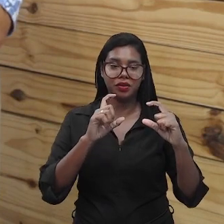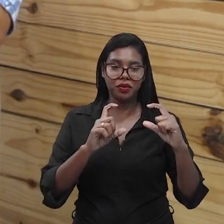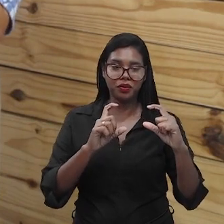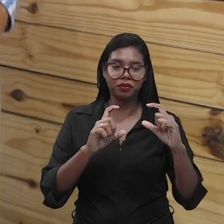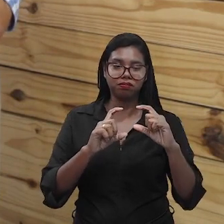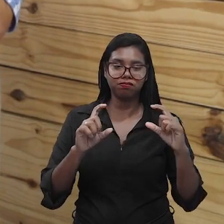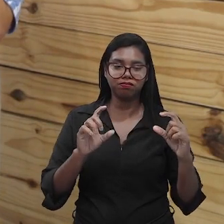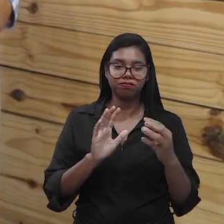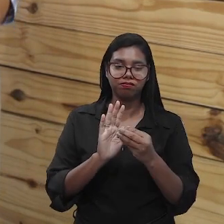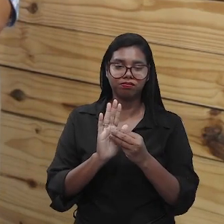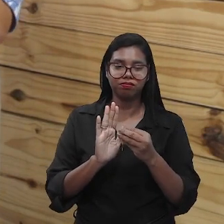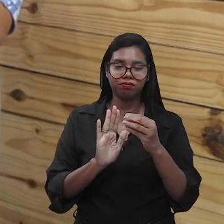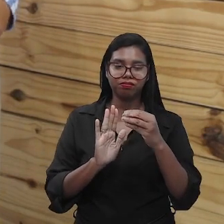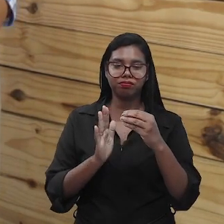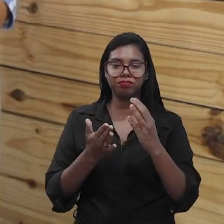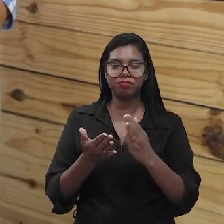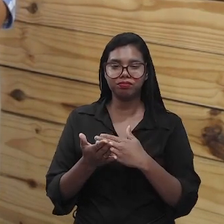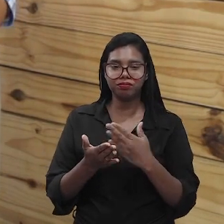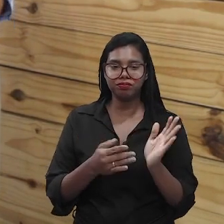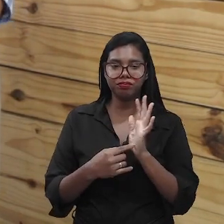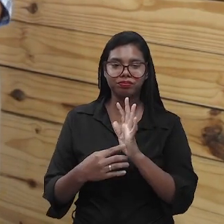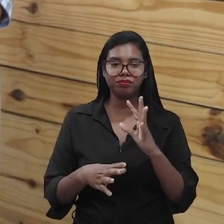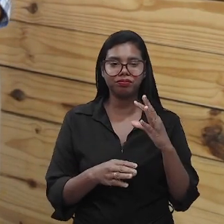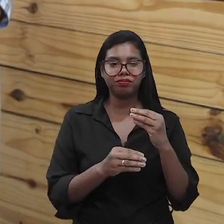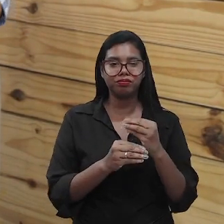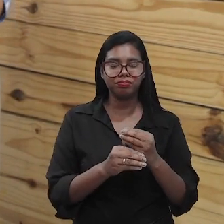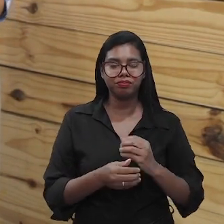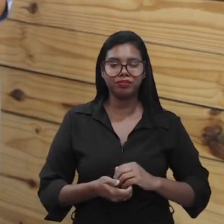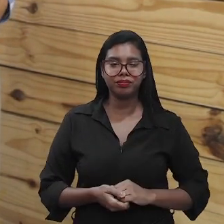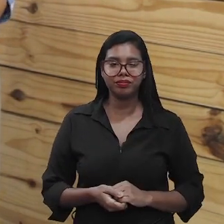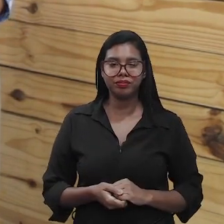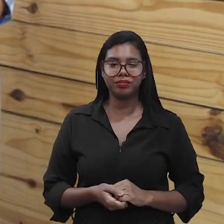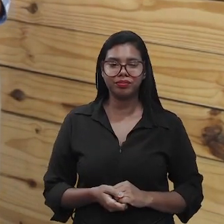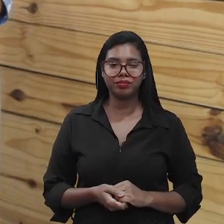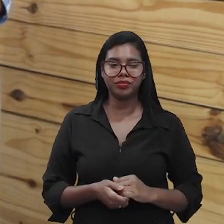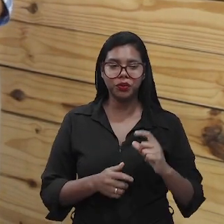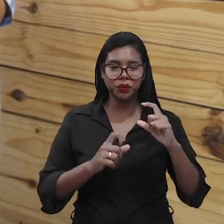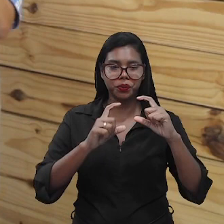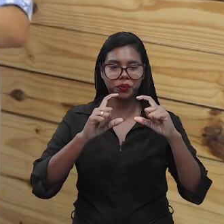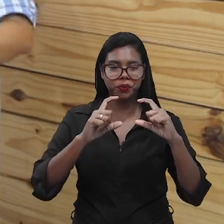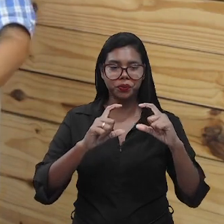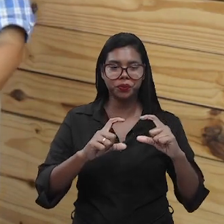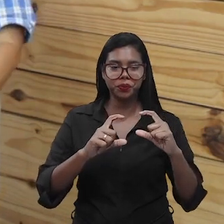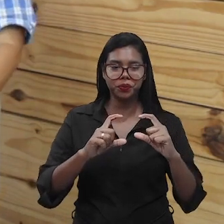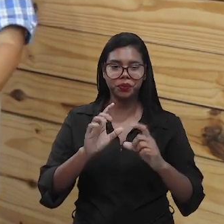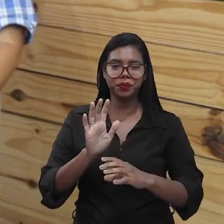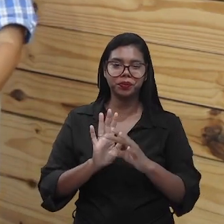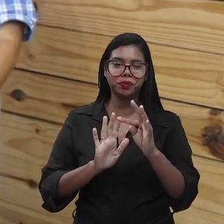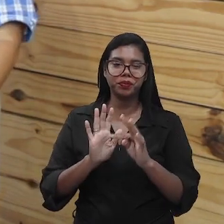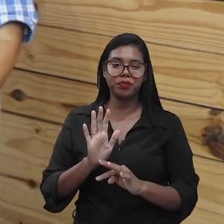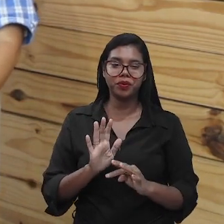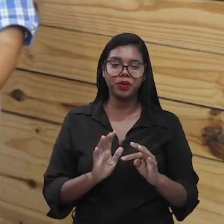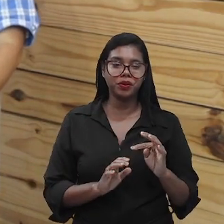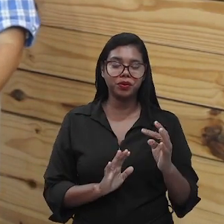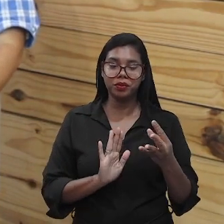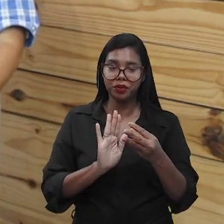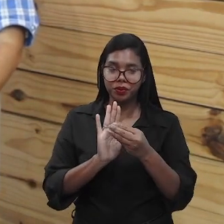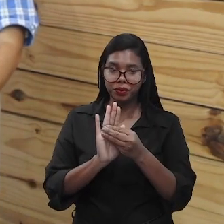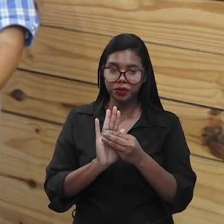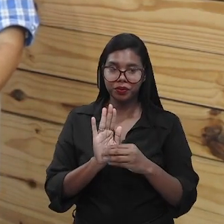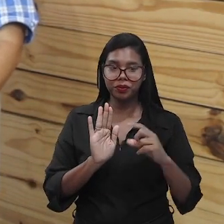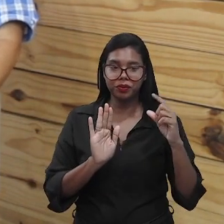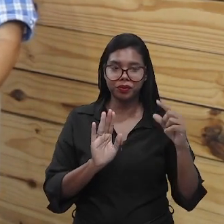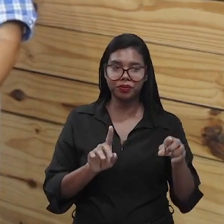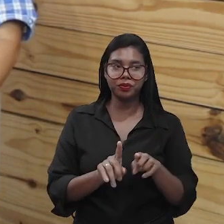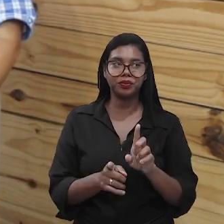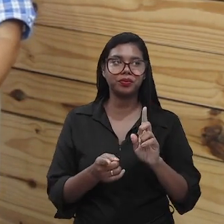texto está lá, Qual trecho? o trecho eu vou colocar. Não, não precisa ser exatamente esse trecho. Inclusive, eu mudei palavras. Eu fiz uma ação que teve um impacto muito interessante